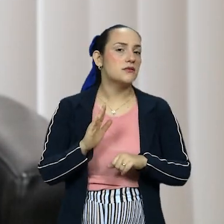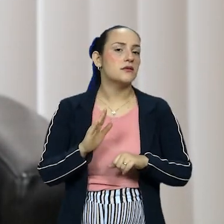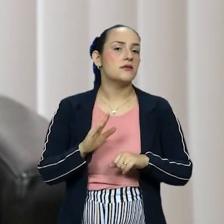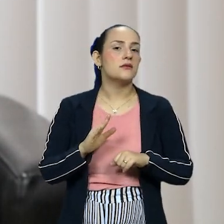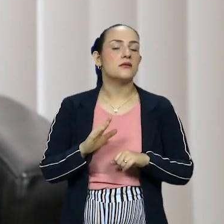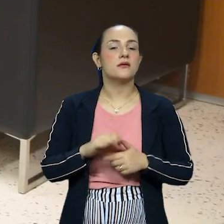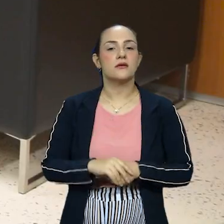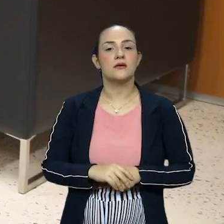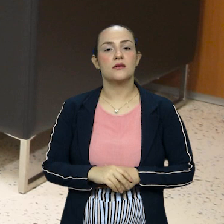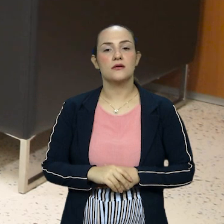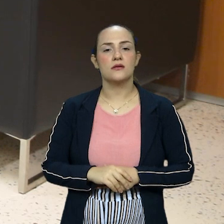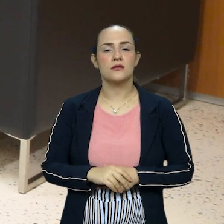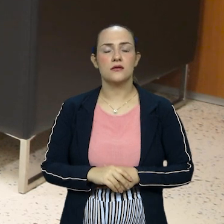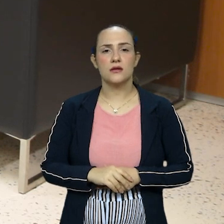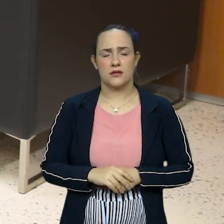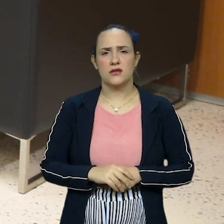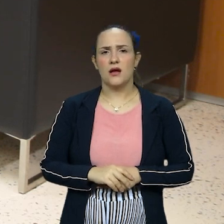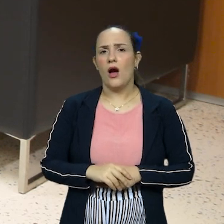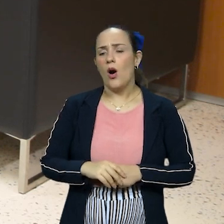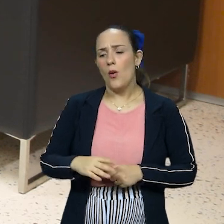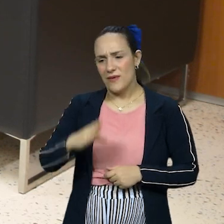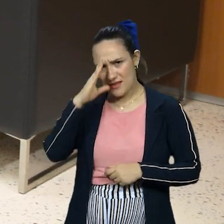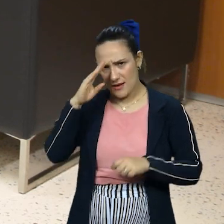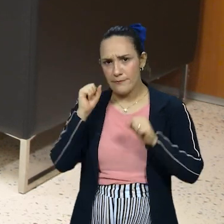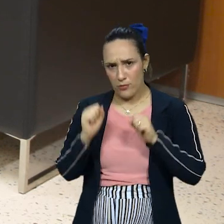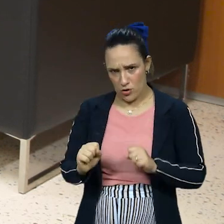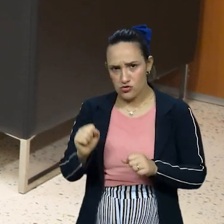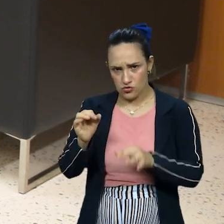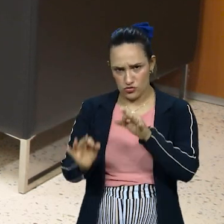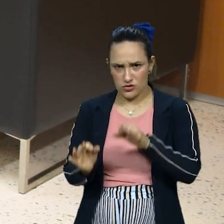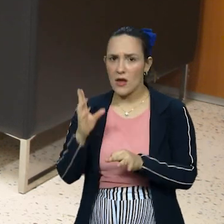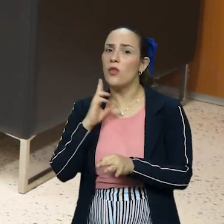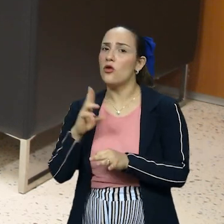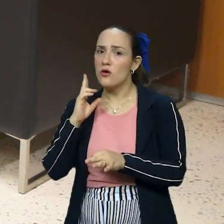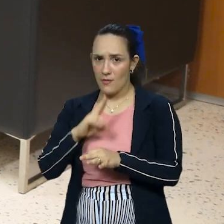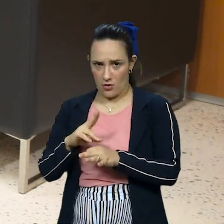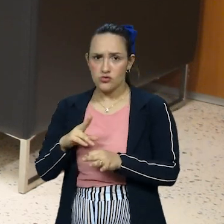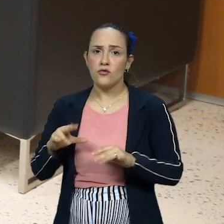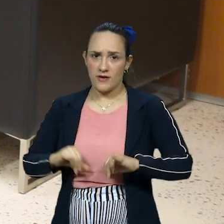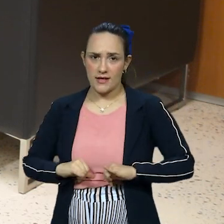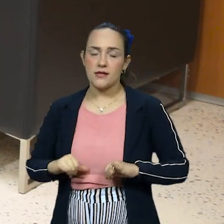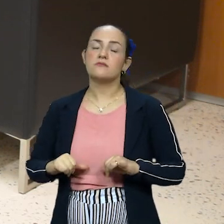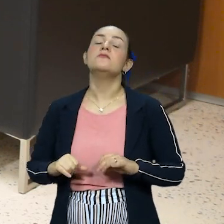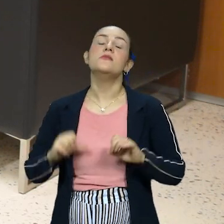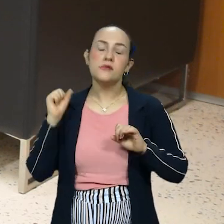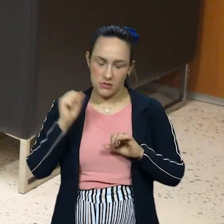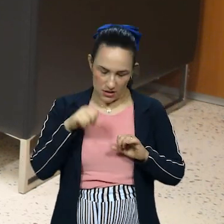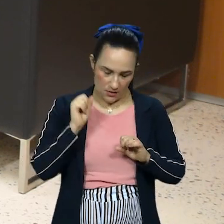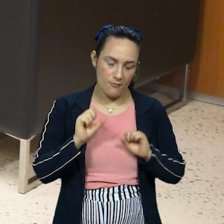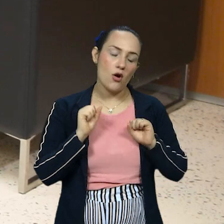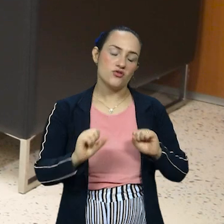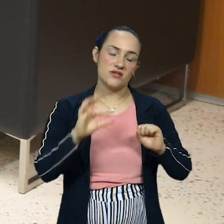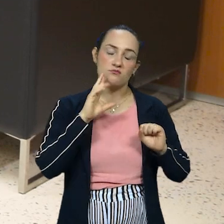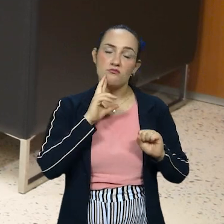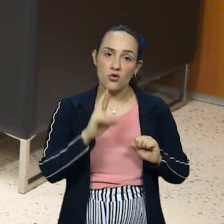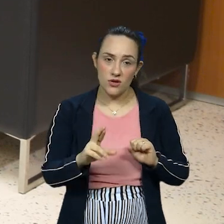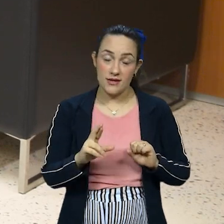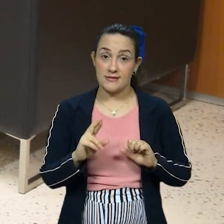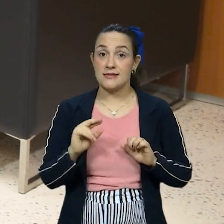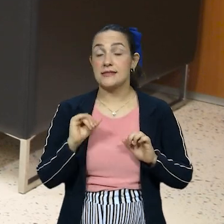isso. Quando o militar pode ser julgado pela Justiça Comum? O militar, ele é julgado pela Justiça